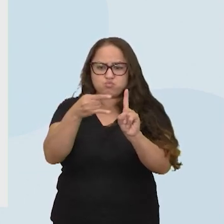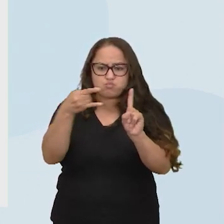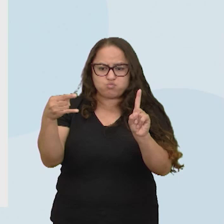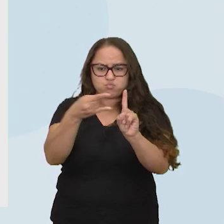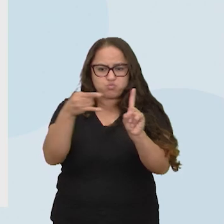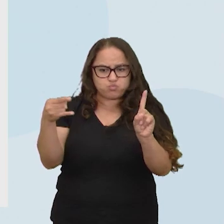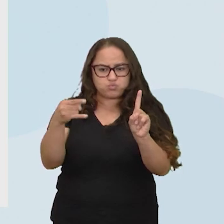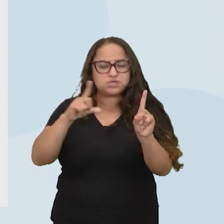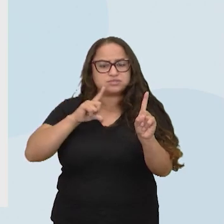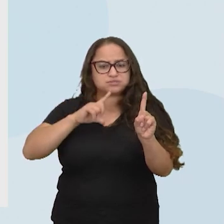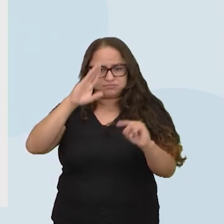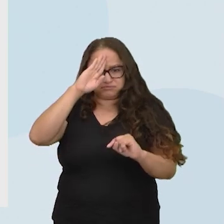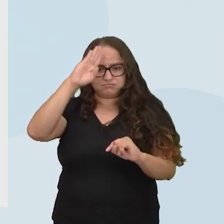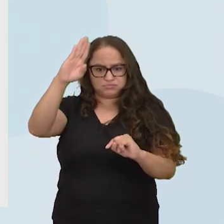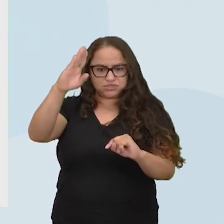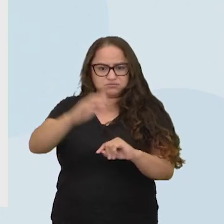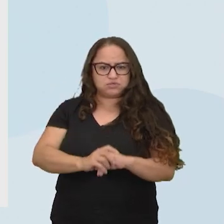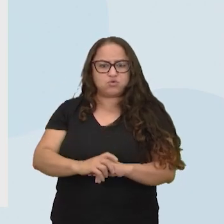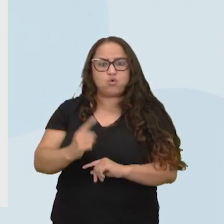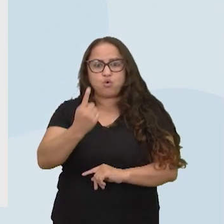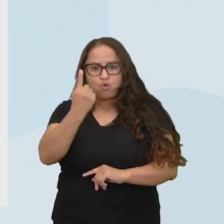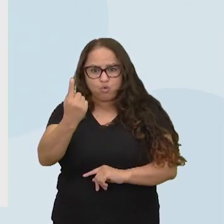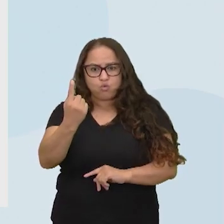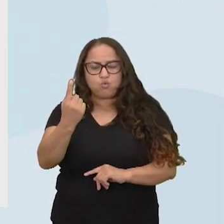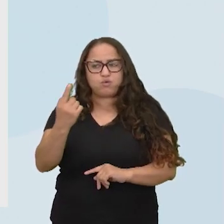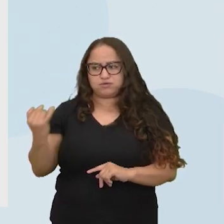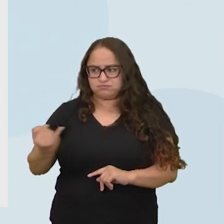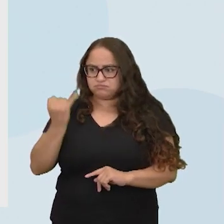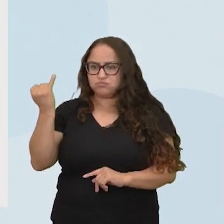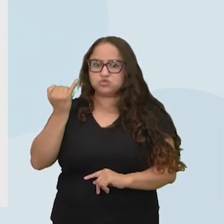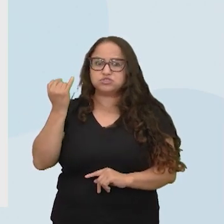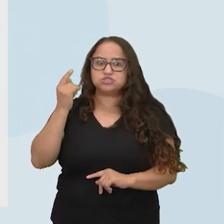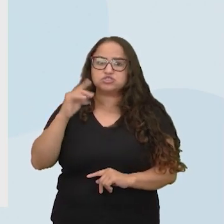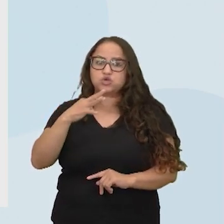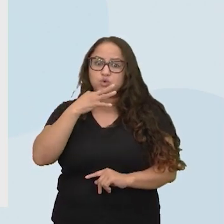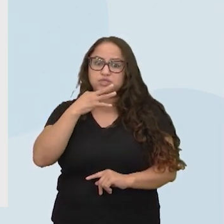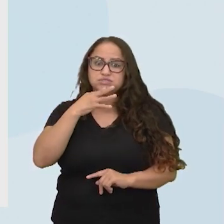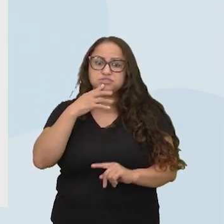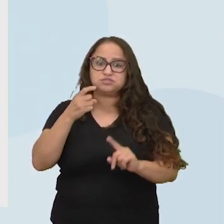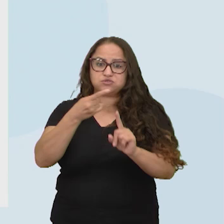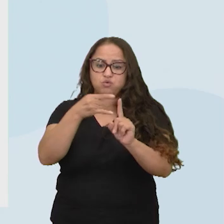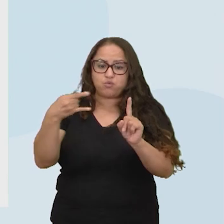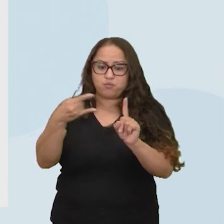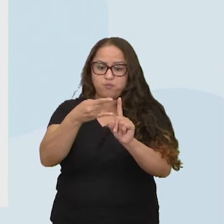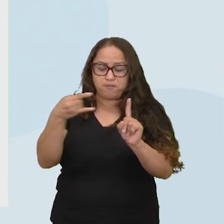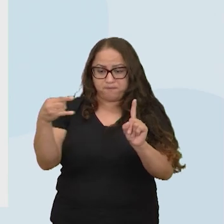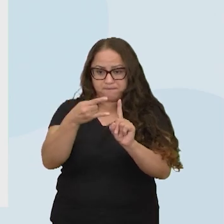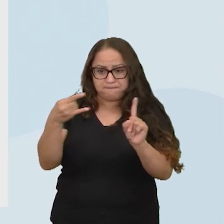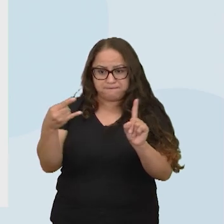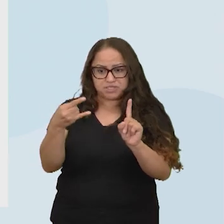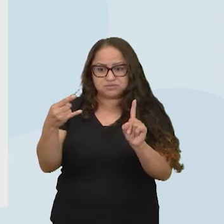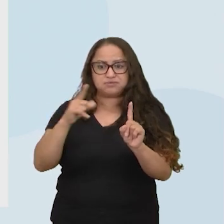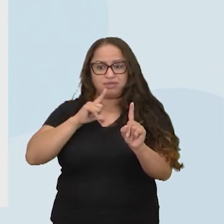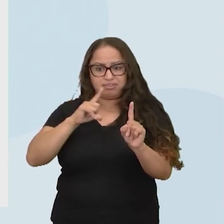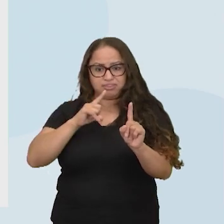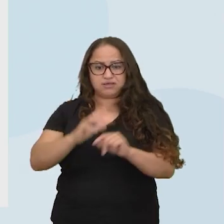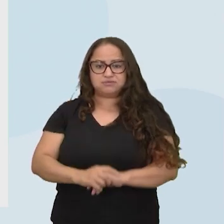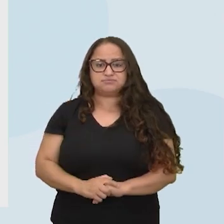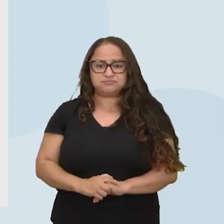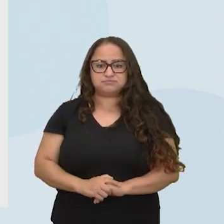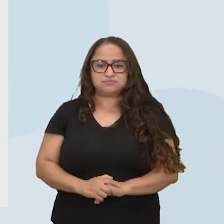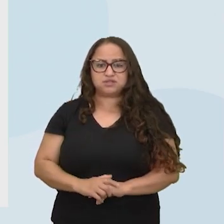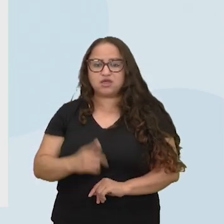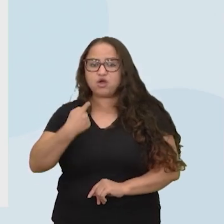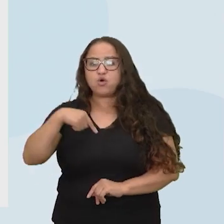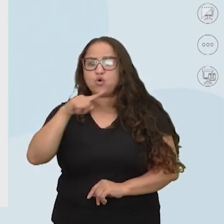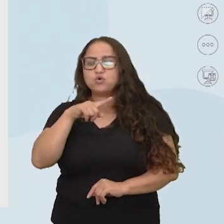ver com as forças fundamentais. Uma força fundamental bem conhecida da gente é a força eletromagnética. A